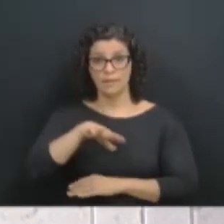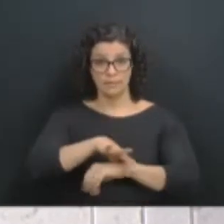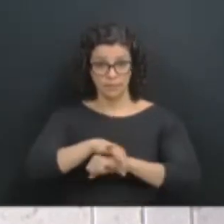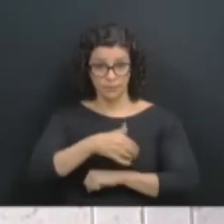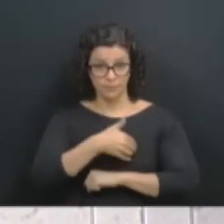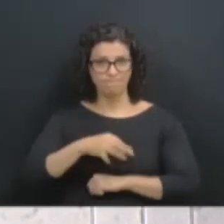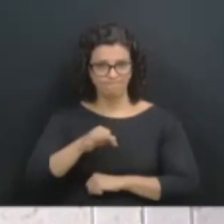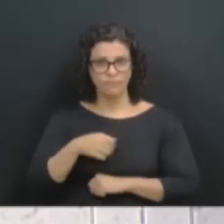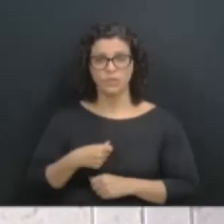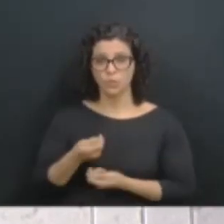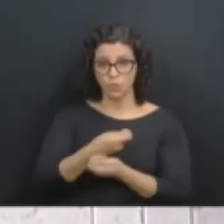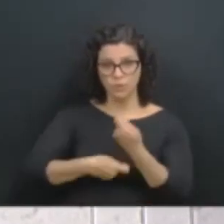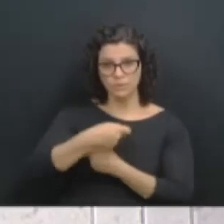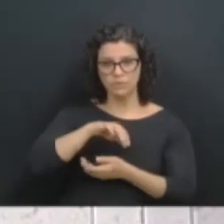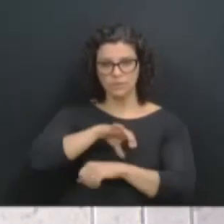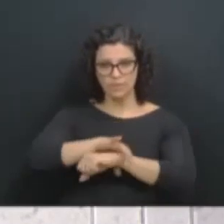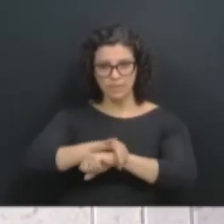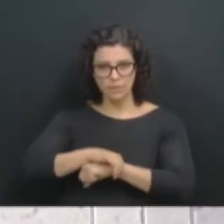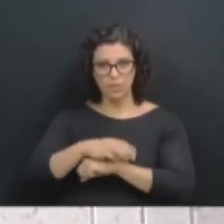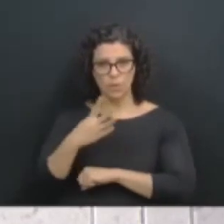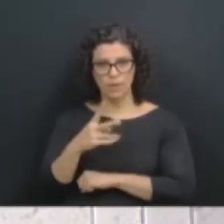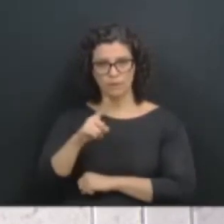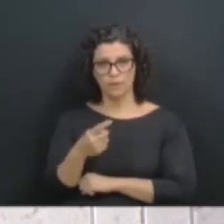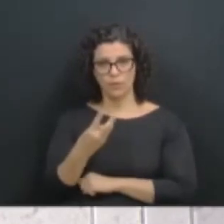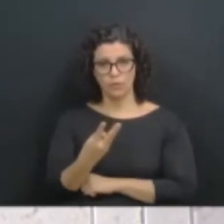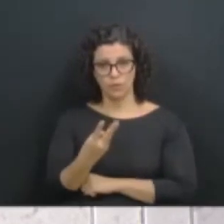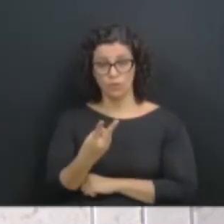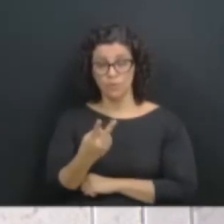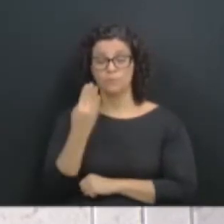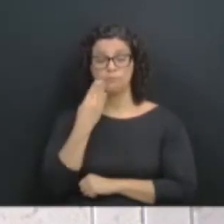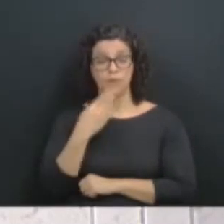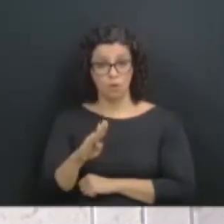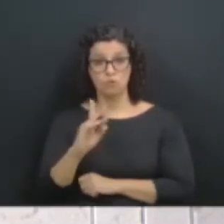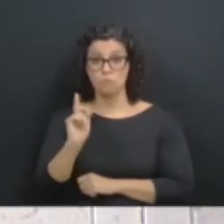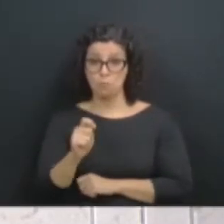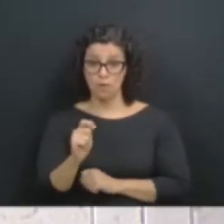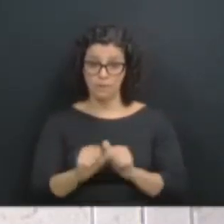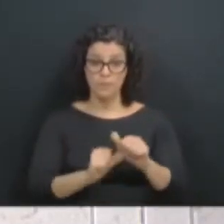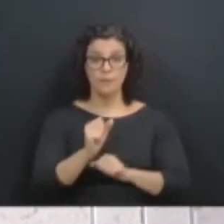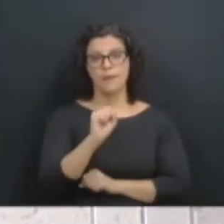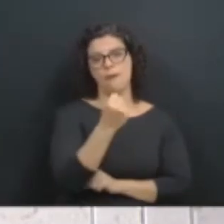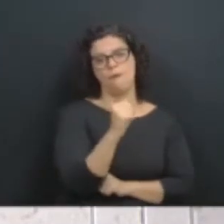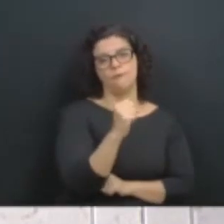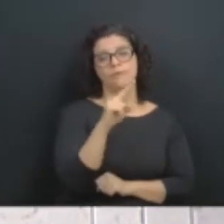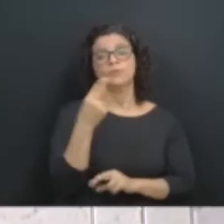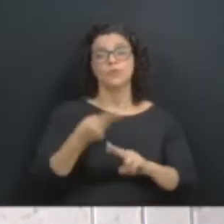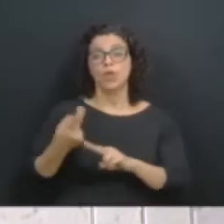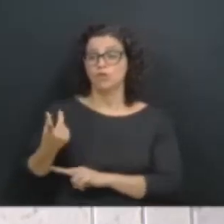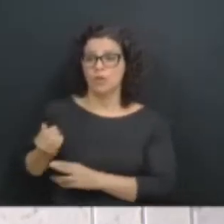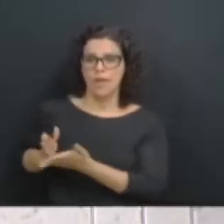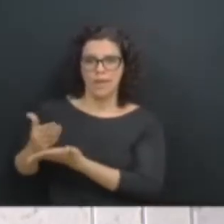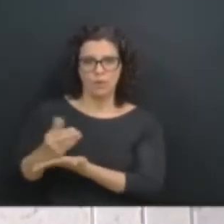pública. O orçamento da segurança de 4,2 bi. Poderia ter chegado a 8, se usasse o excesso